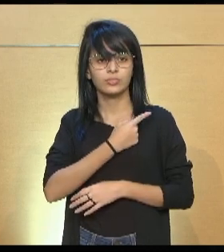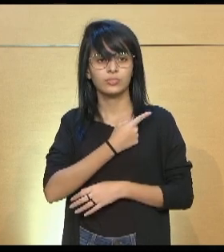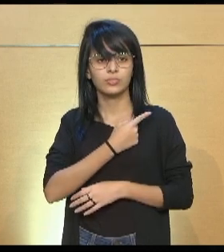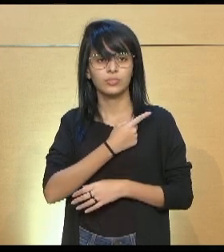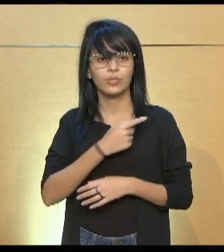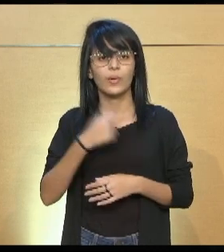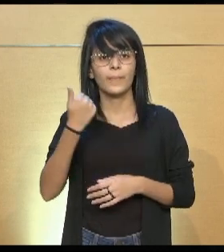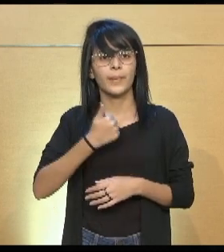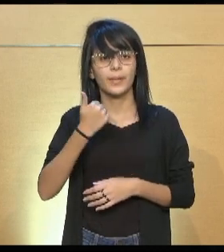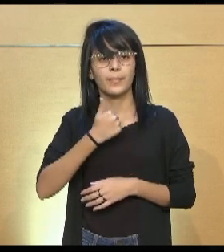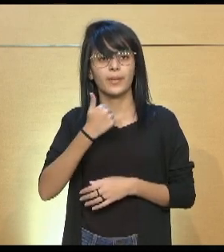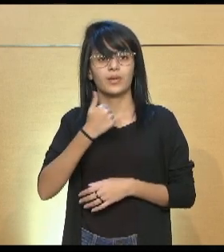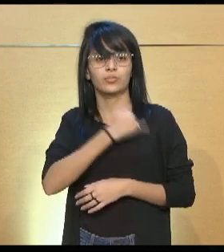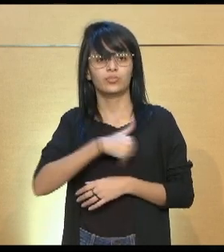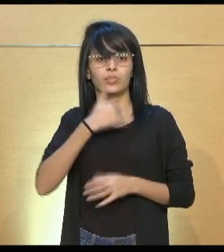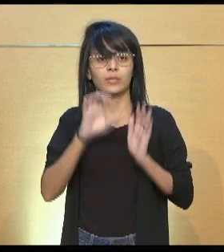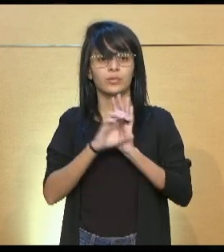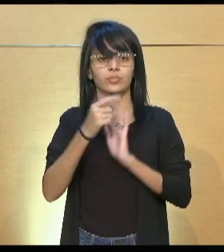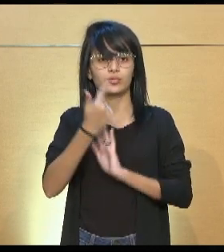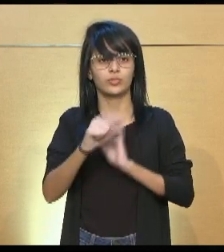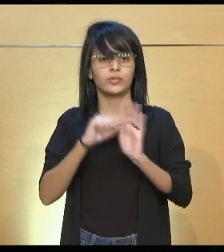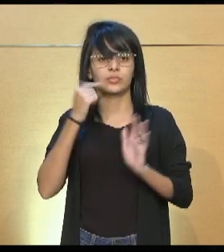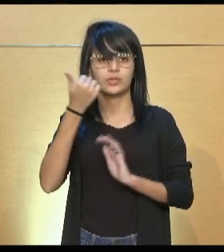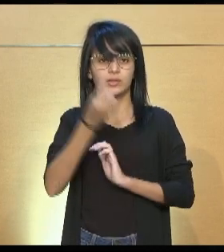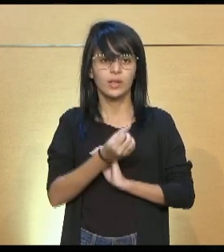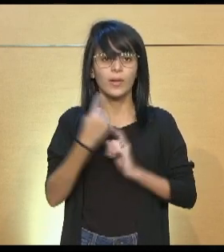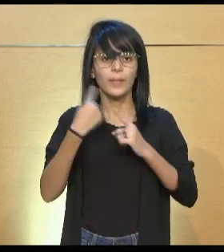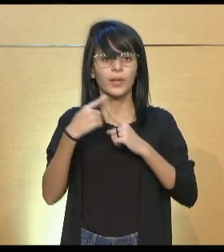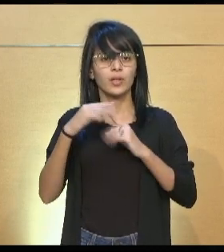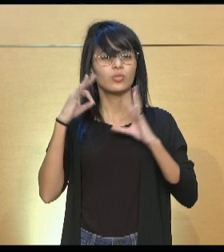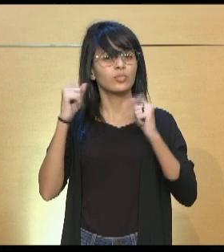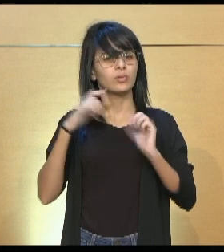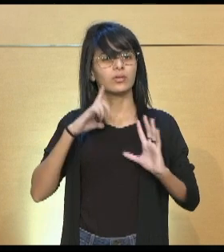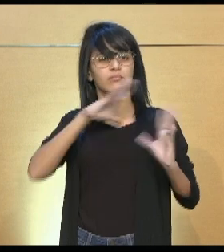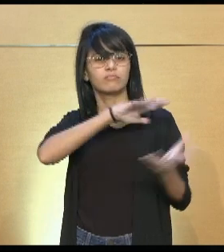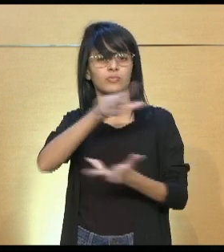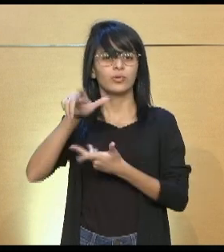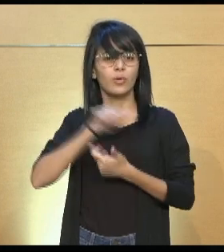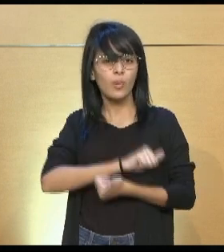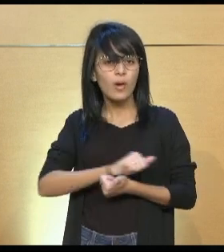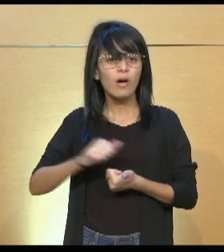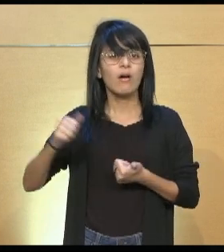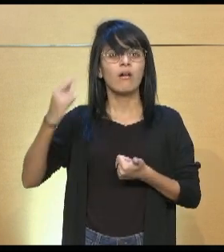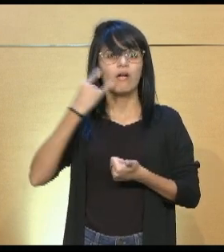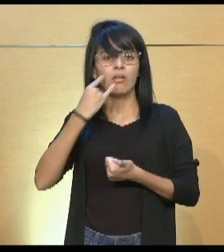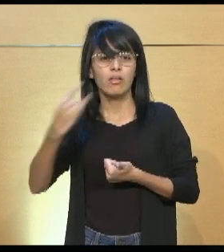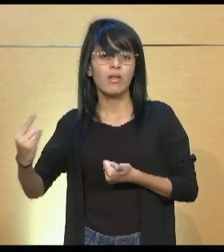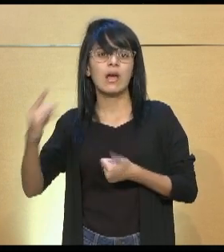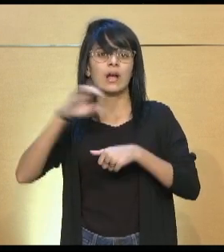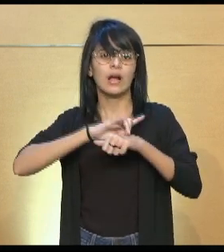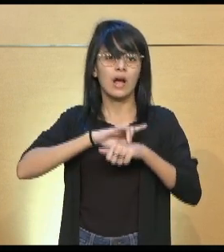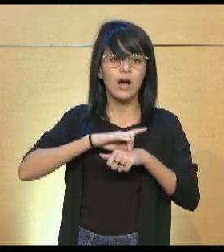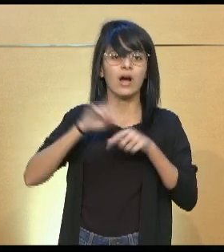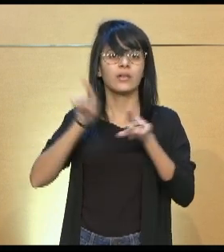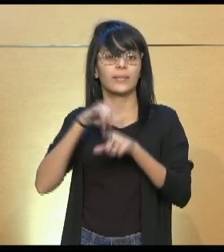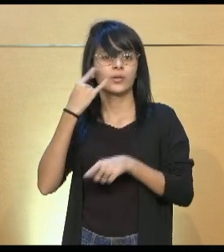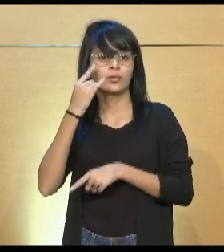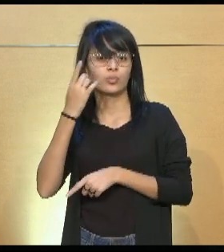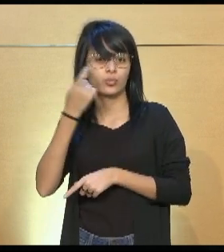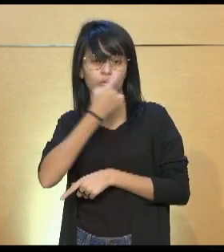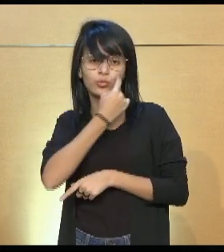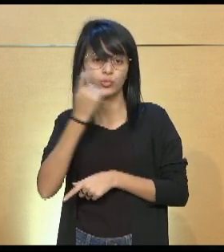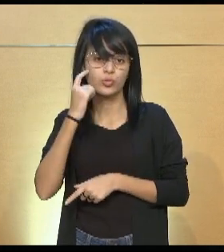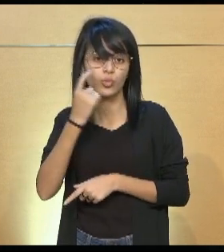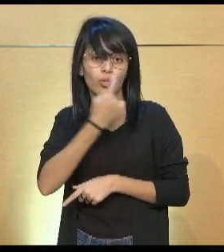1 João 2,16. Porque tudo que há no mundo, a concupiscência da carne, a concupiscência dos olhos, a soberba da vida, que não é do